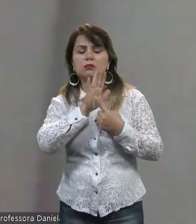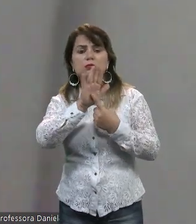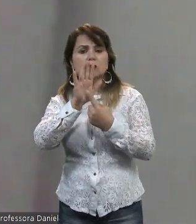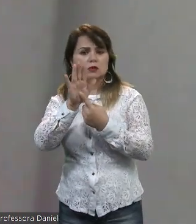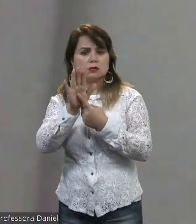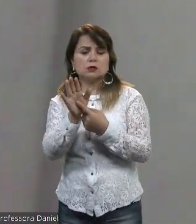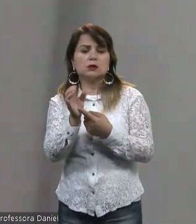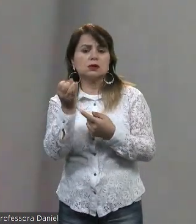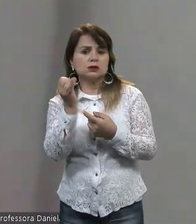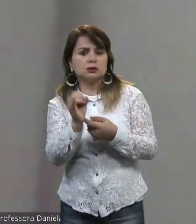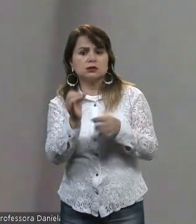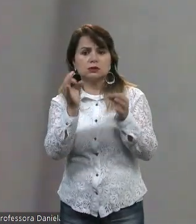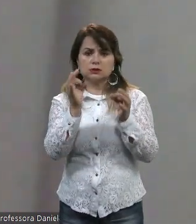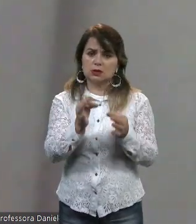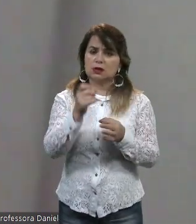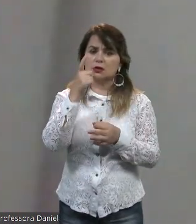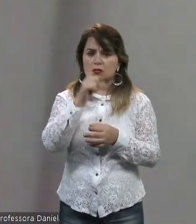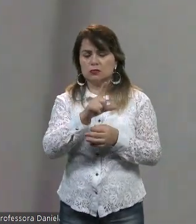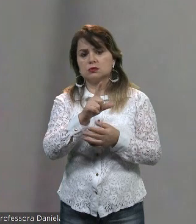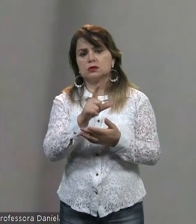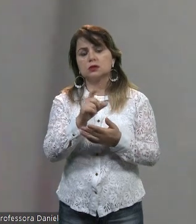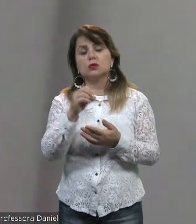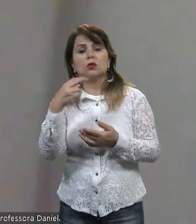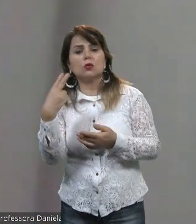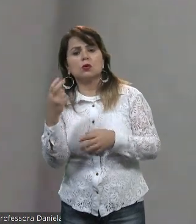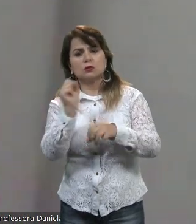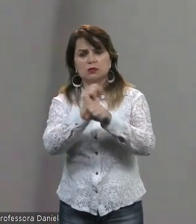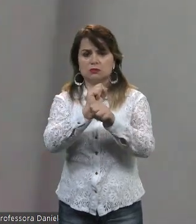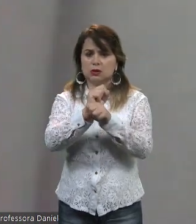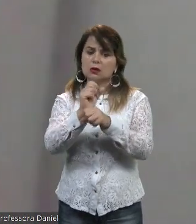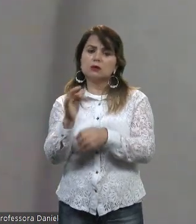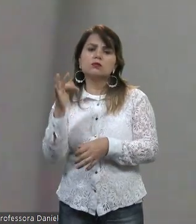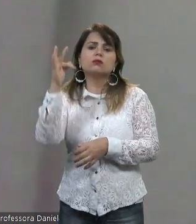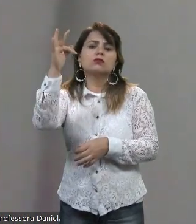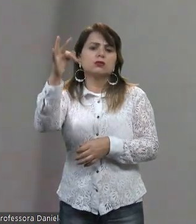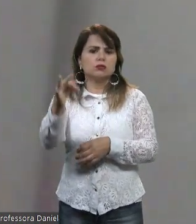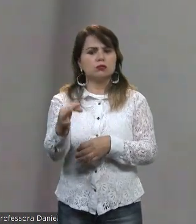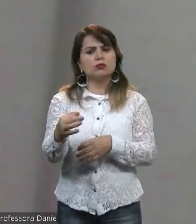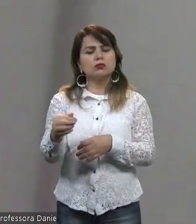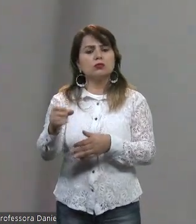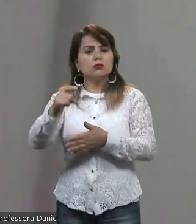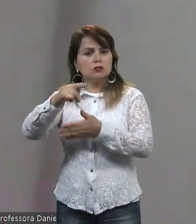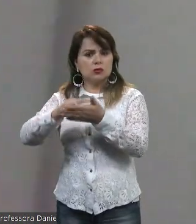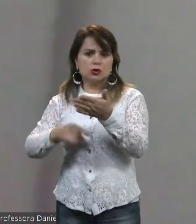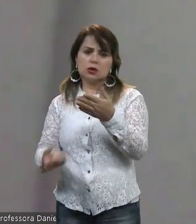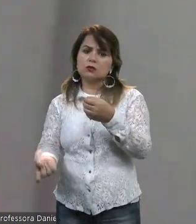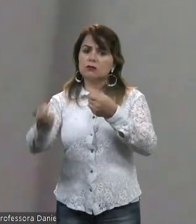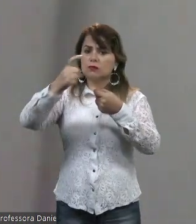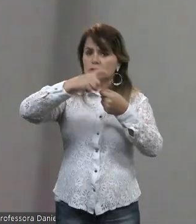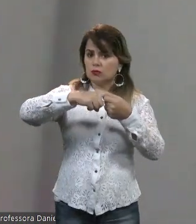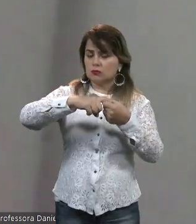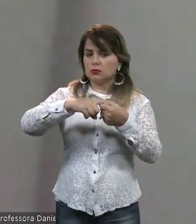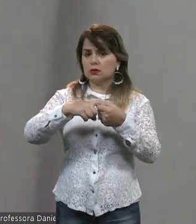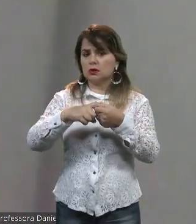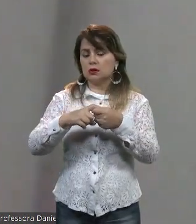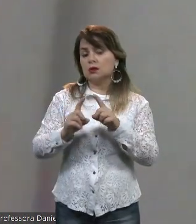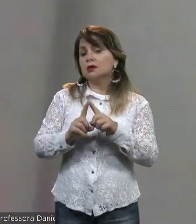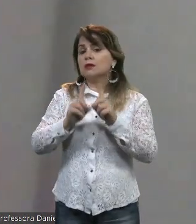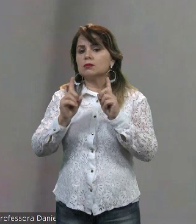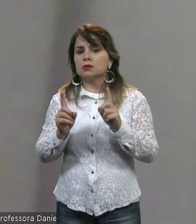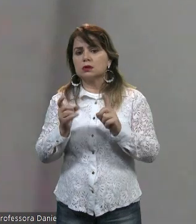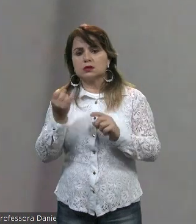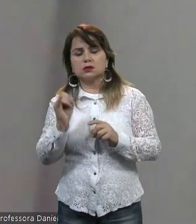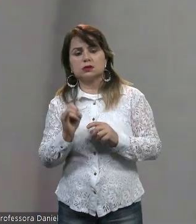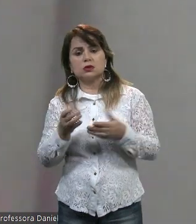que aguardar mesmo parecer com um tempo maior, quando é que ele volta, e se possível, se fosse hoje, se daria